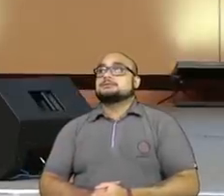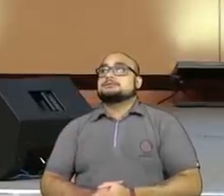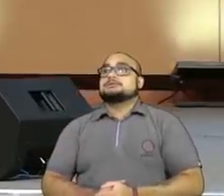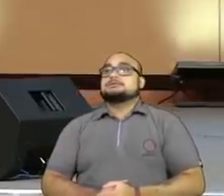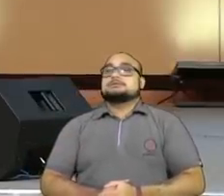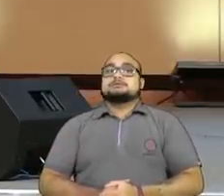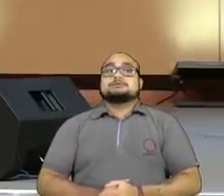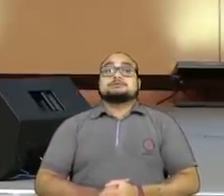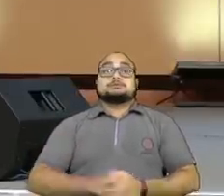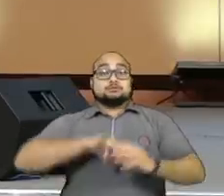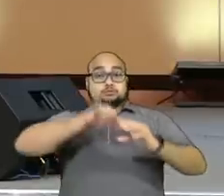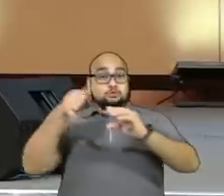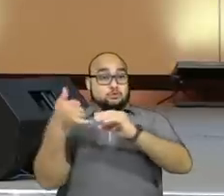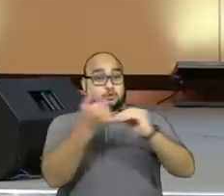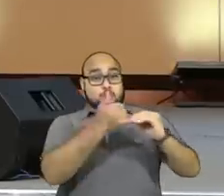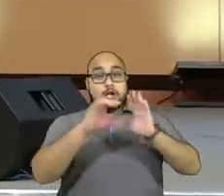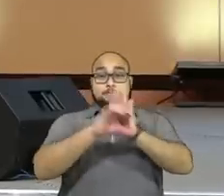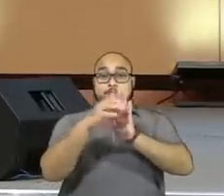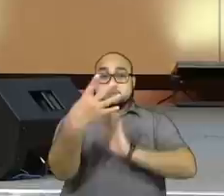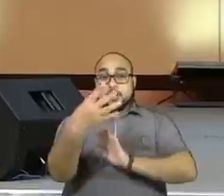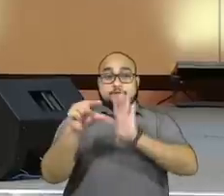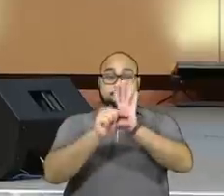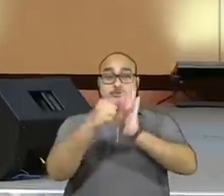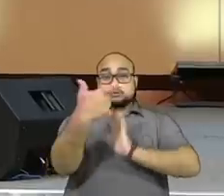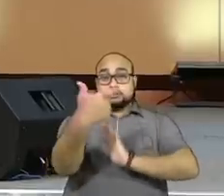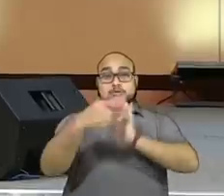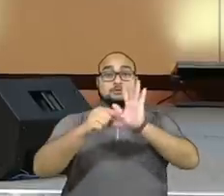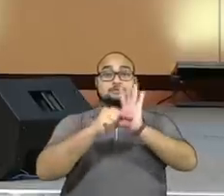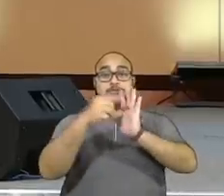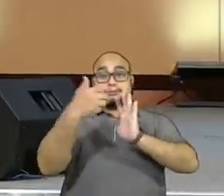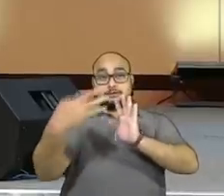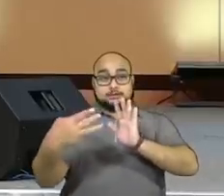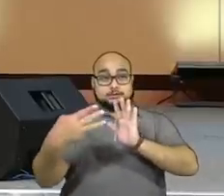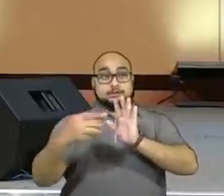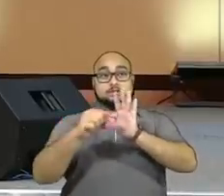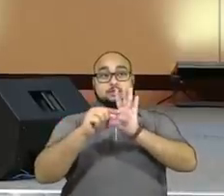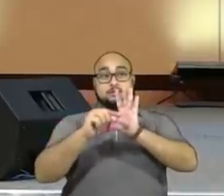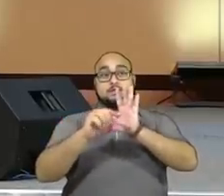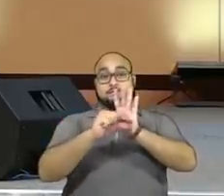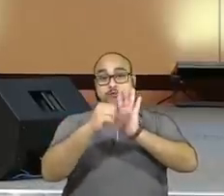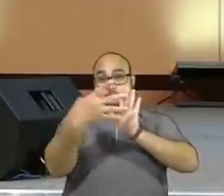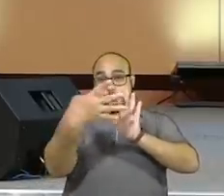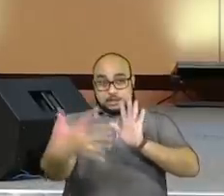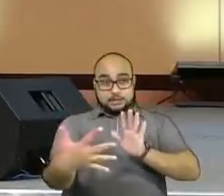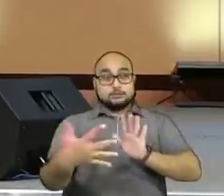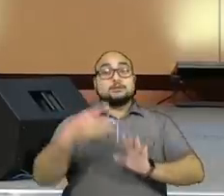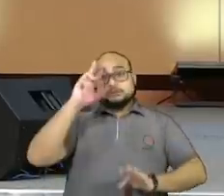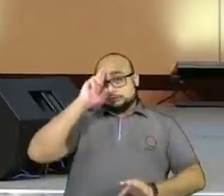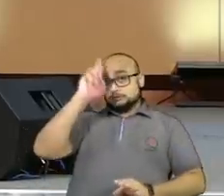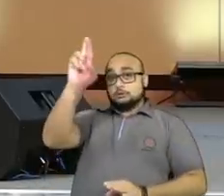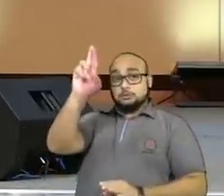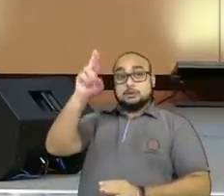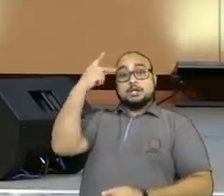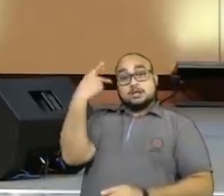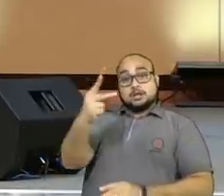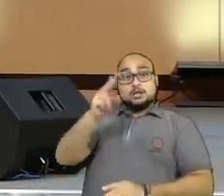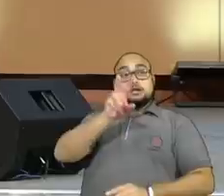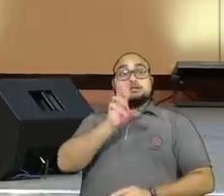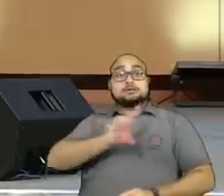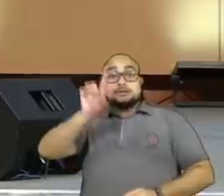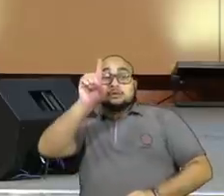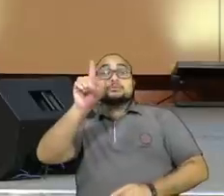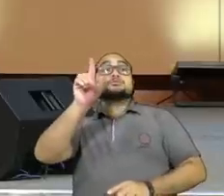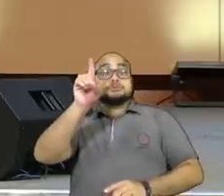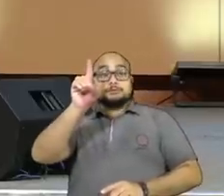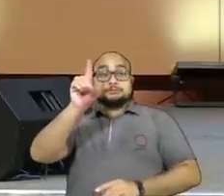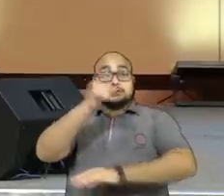Josué, capítulo 4, versículo 23 e 24. Porque o Senhor vosso Deus fez secar as águas do Jordão diante